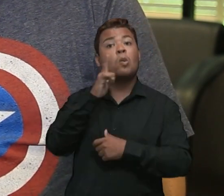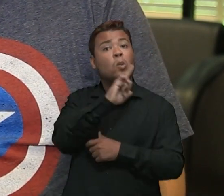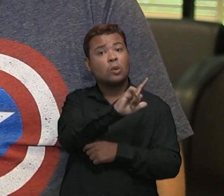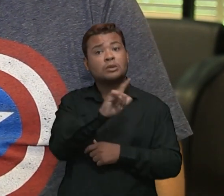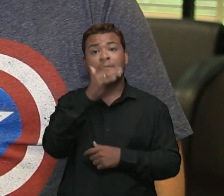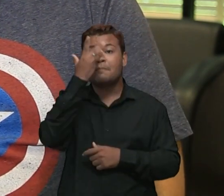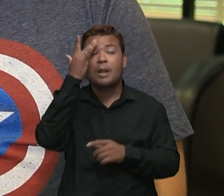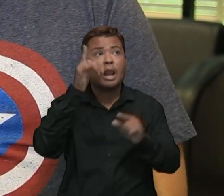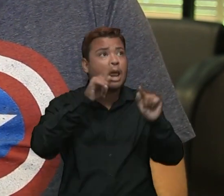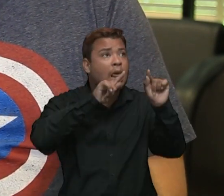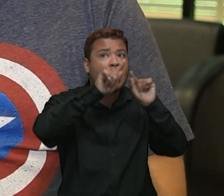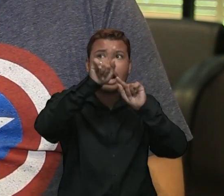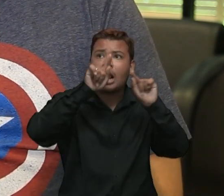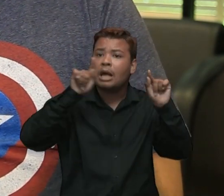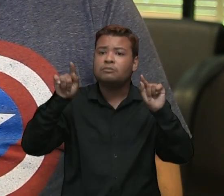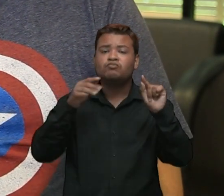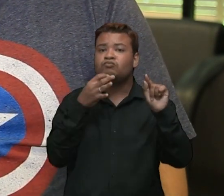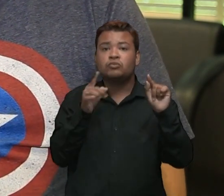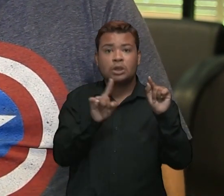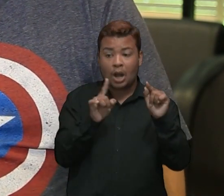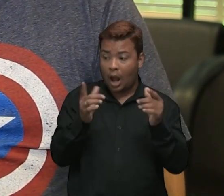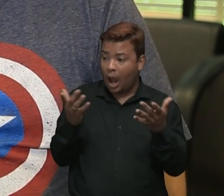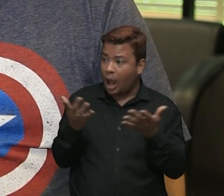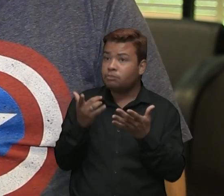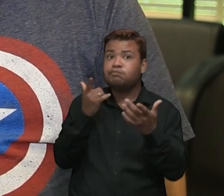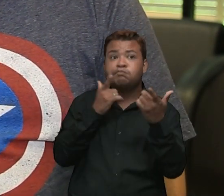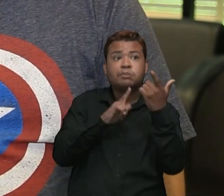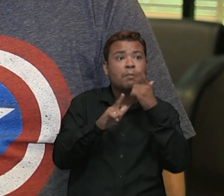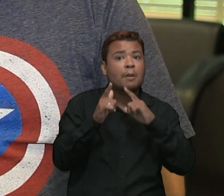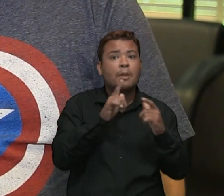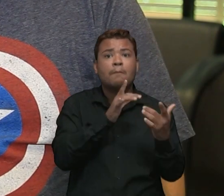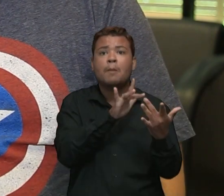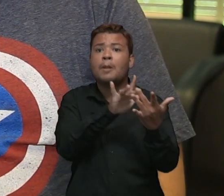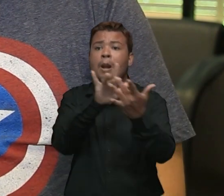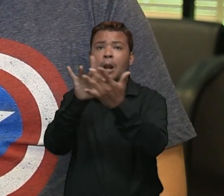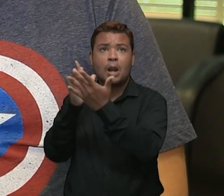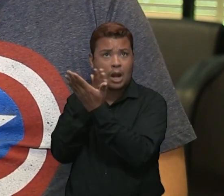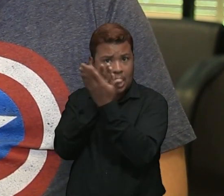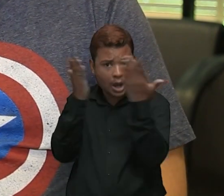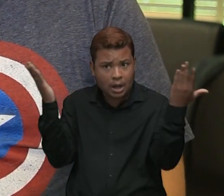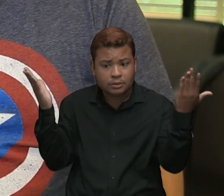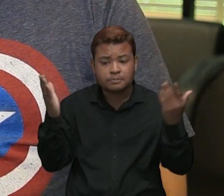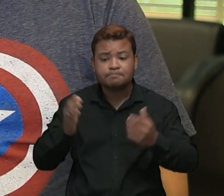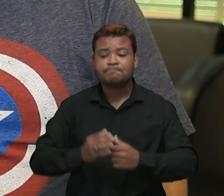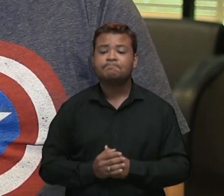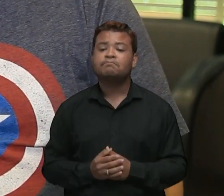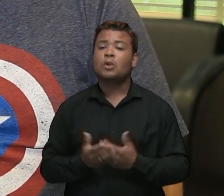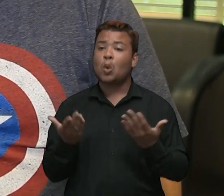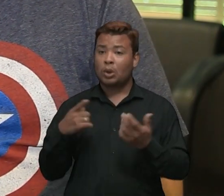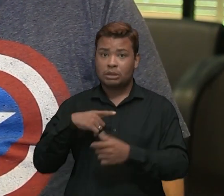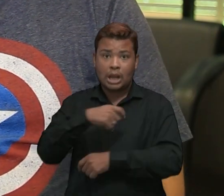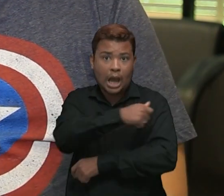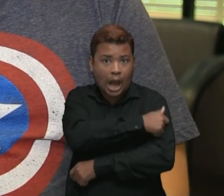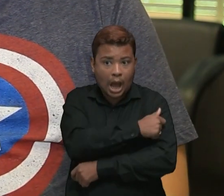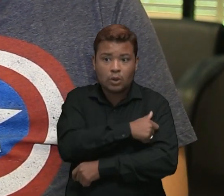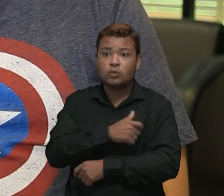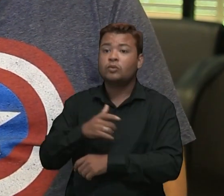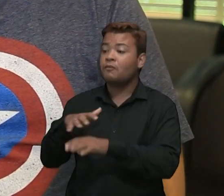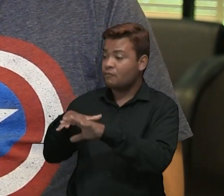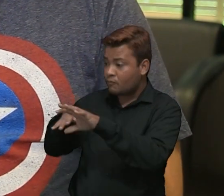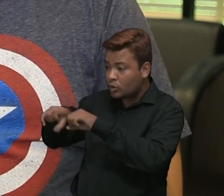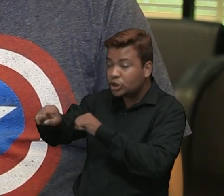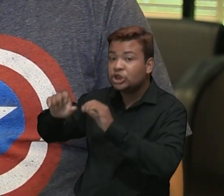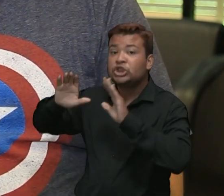eu jamais havia conhecido na infância ou adolescência. Nós temos muitos estudantes que já se formaram e que